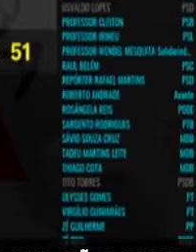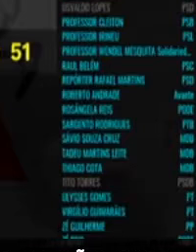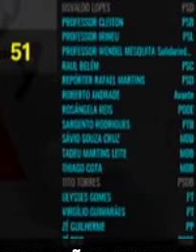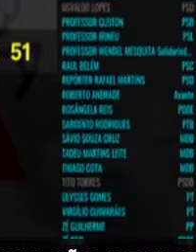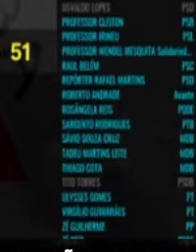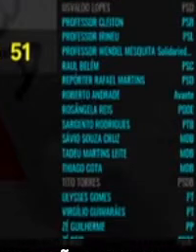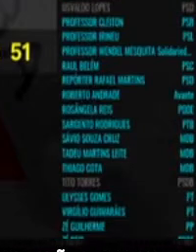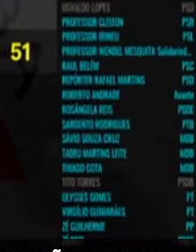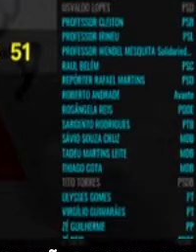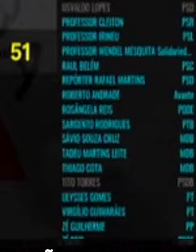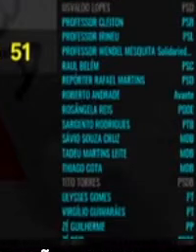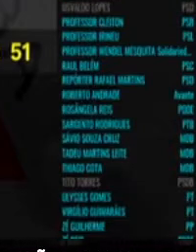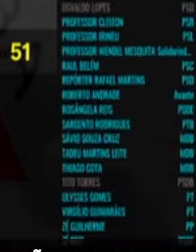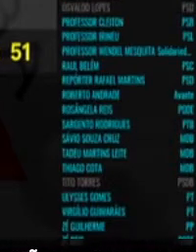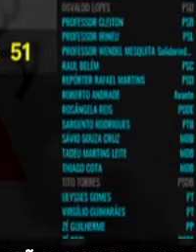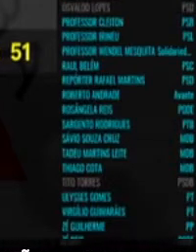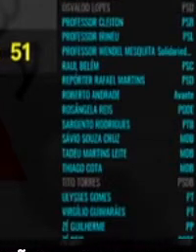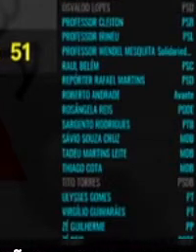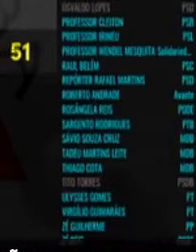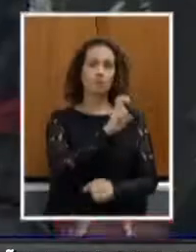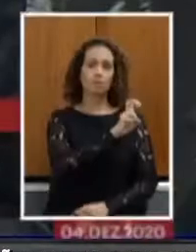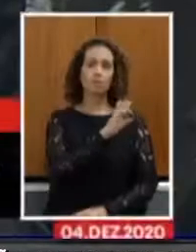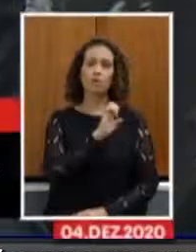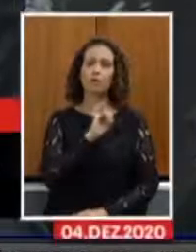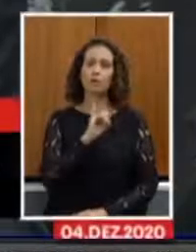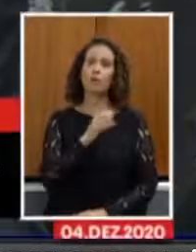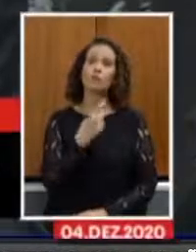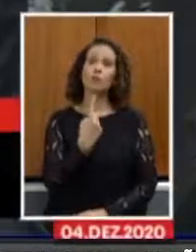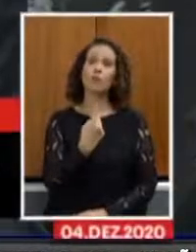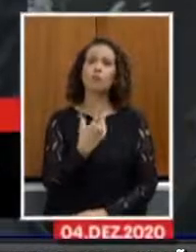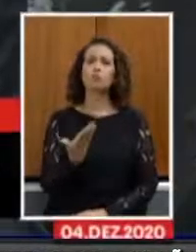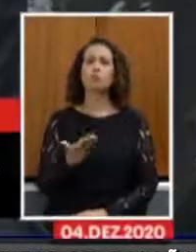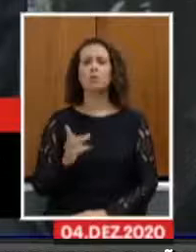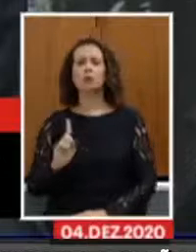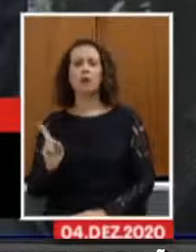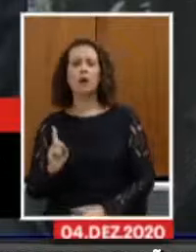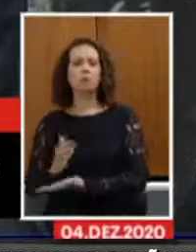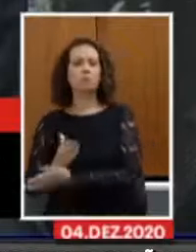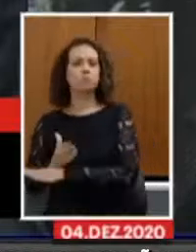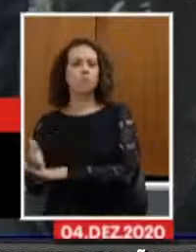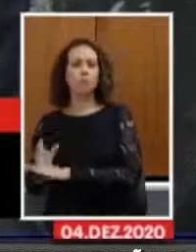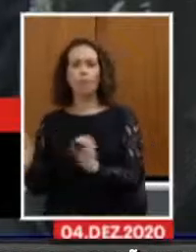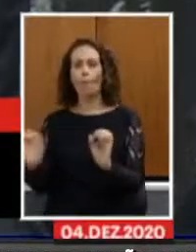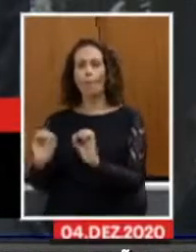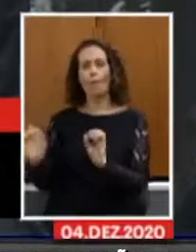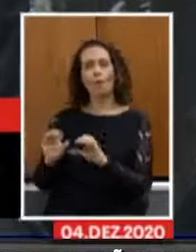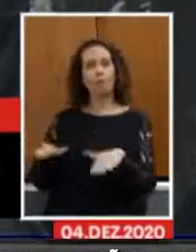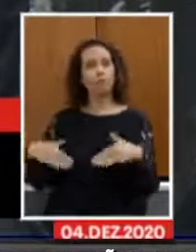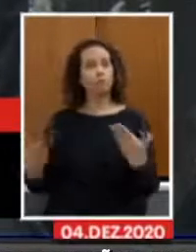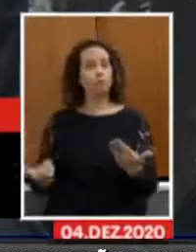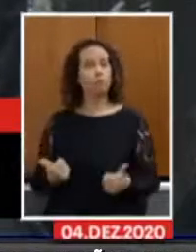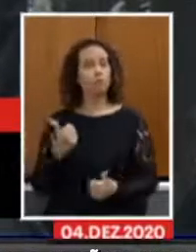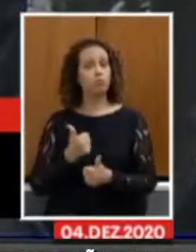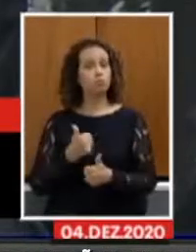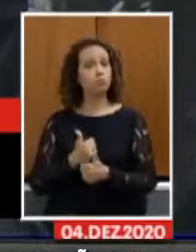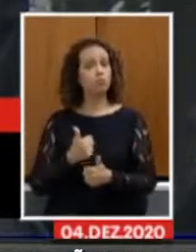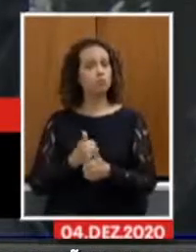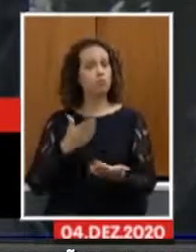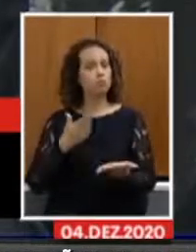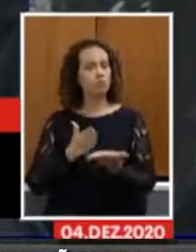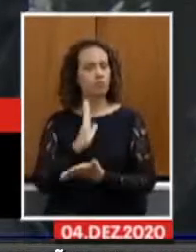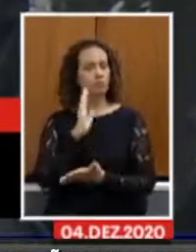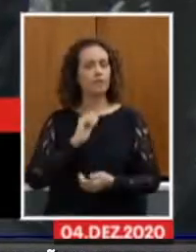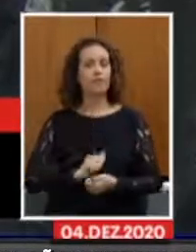Votaram sim 51, senhoras e senhores deputados. Não houve voto não nem branco, portanto, está aprovado o substitutivo número 1, salvo emenda.